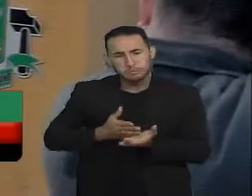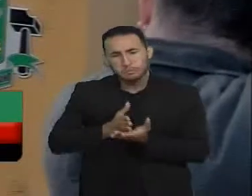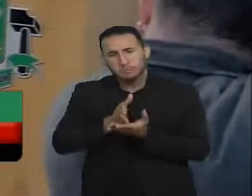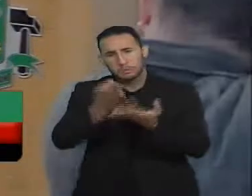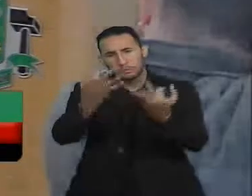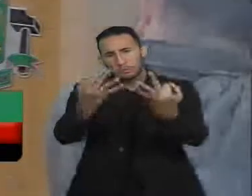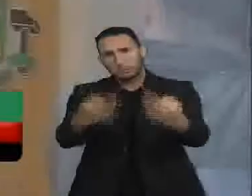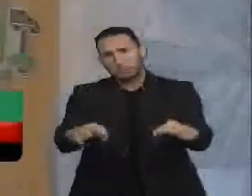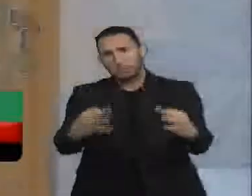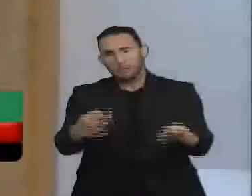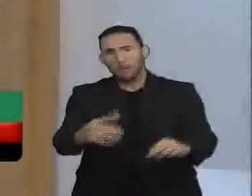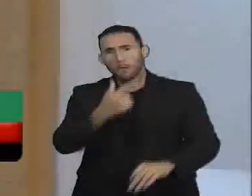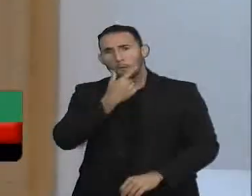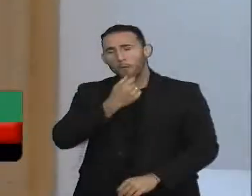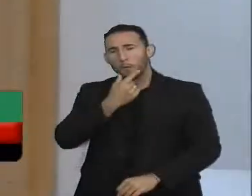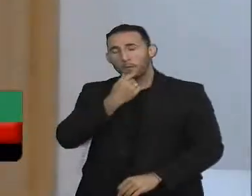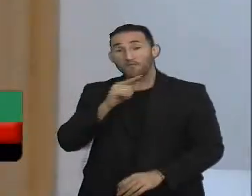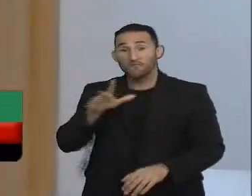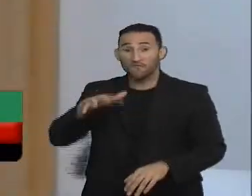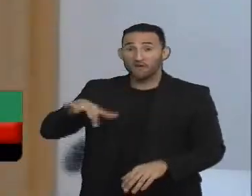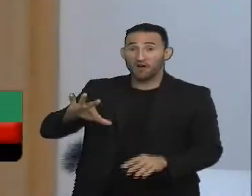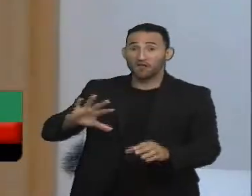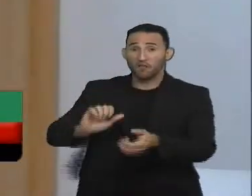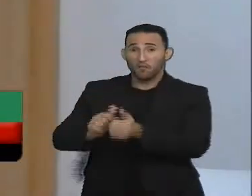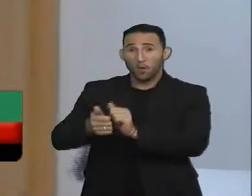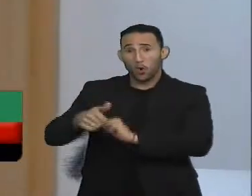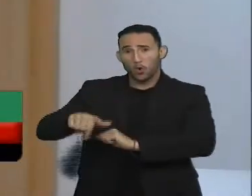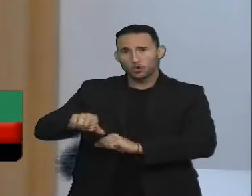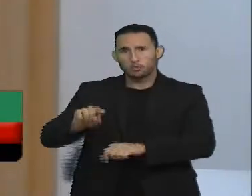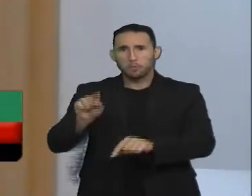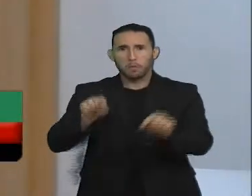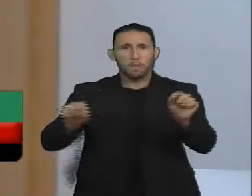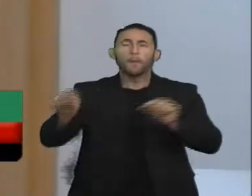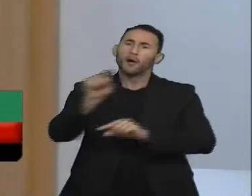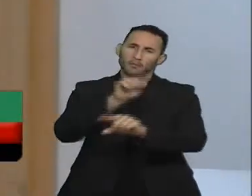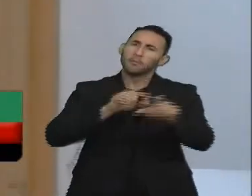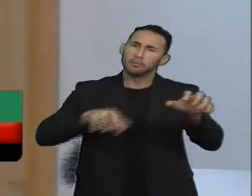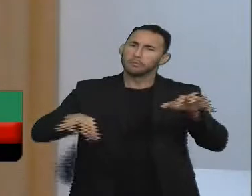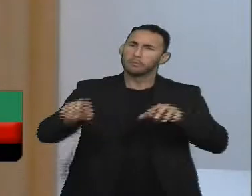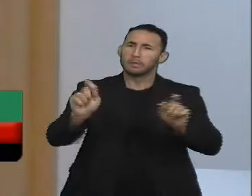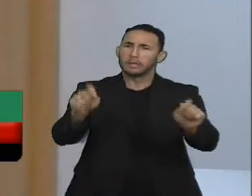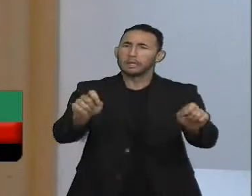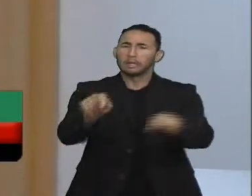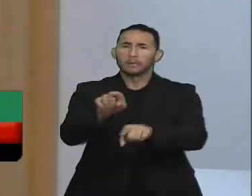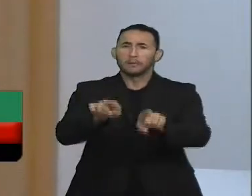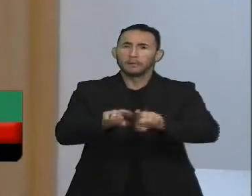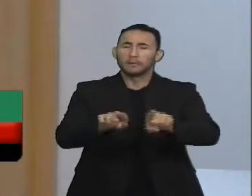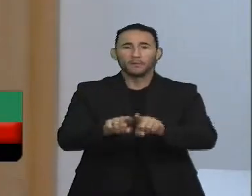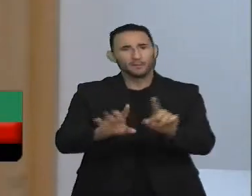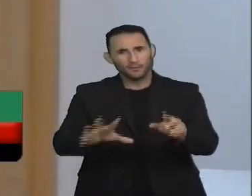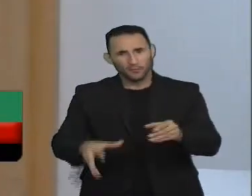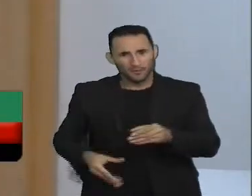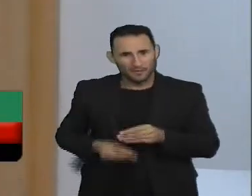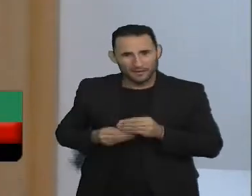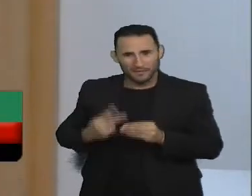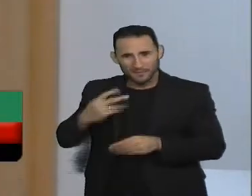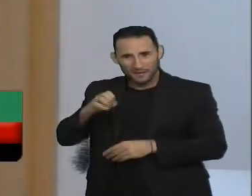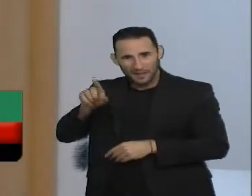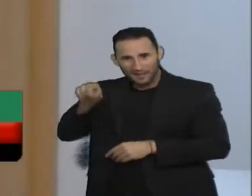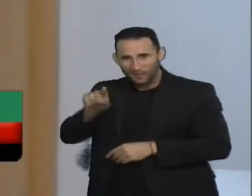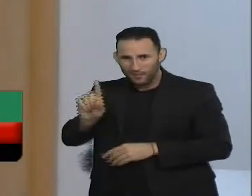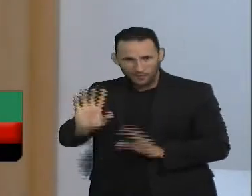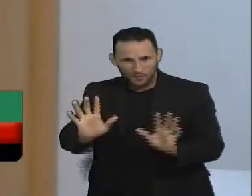né? É um cara ligado ao esporte, mas praticamente está em todos os setores também. Vai pegar uma parte, Pelé?